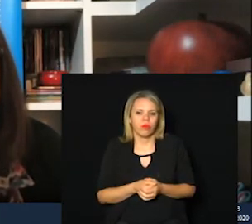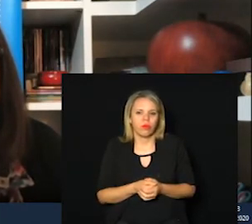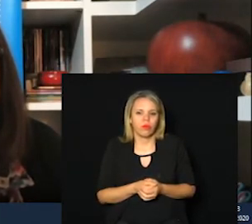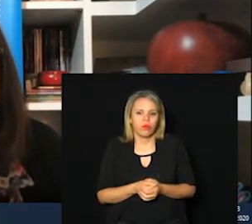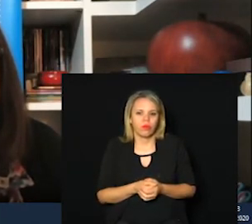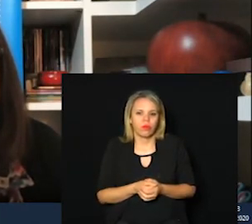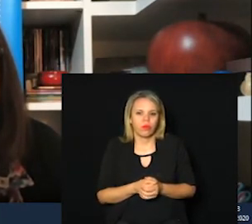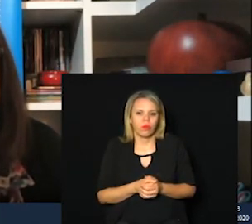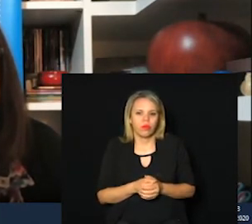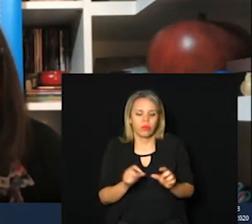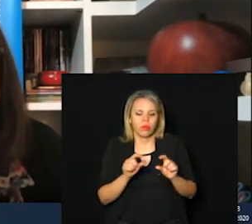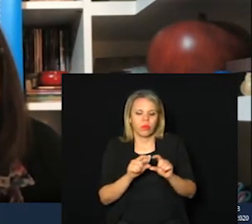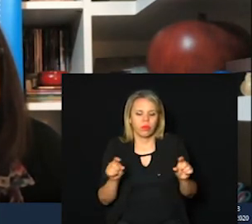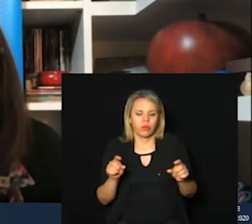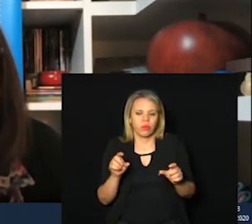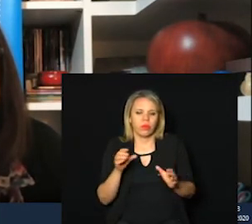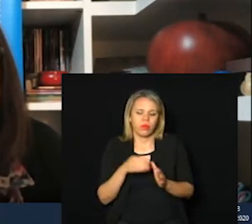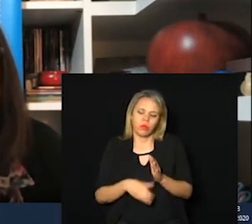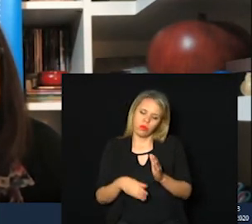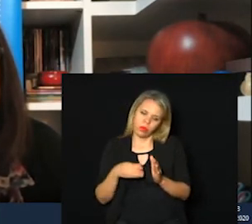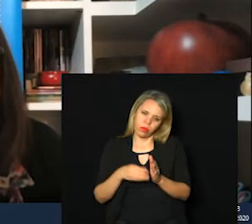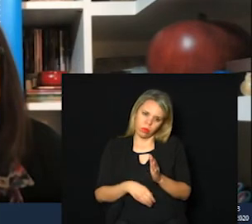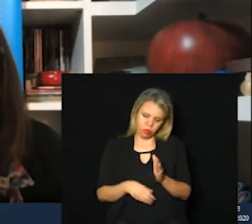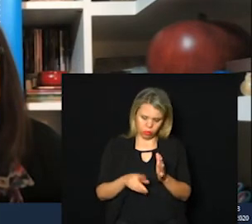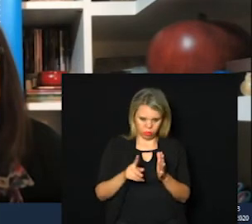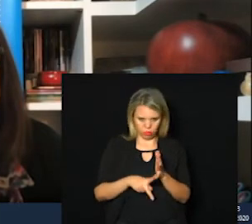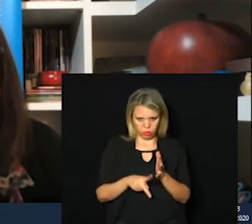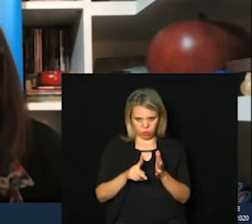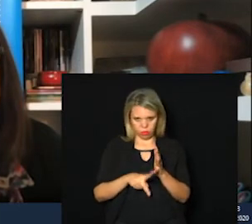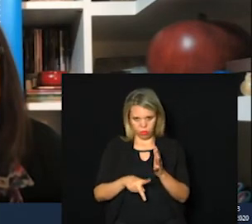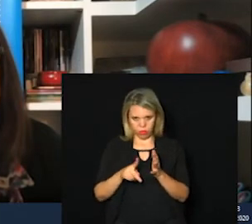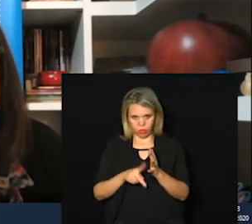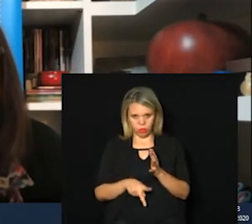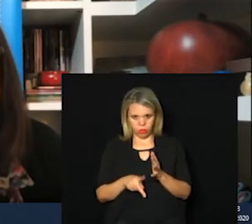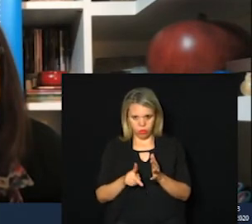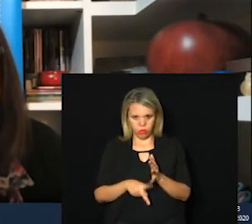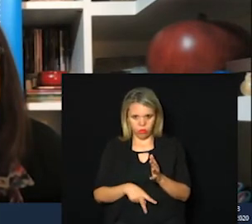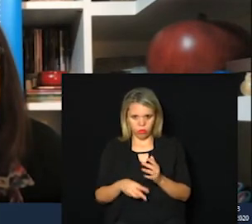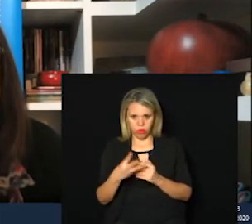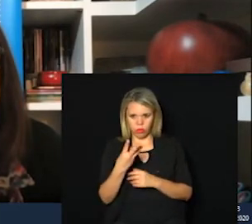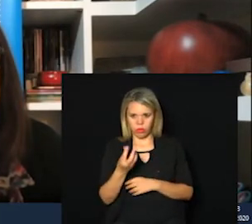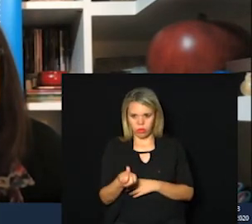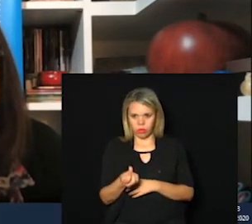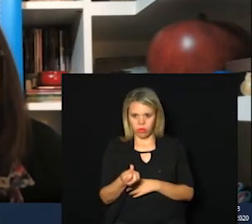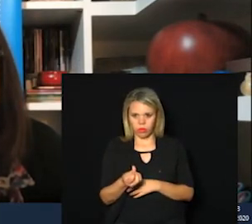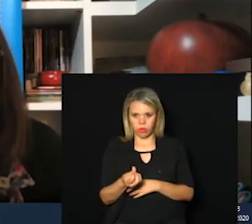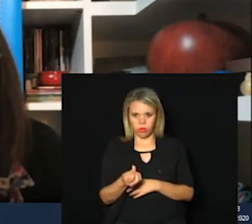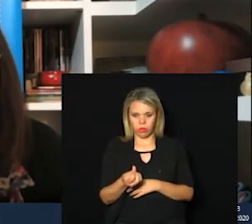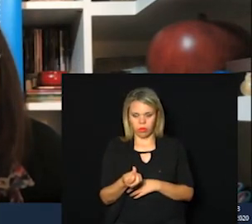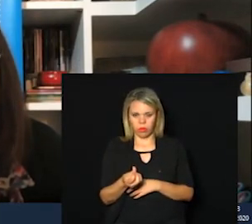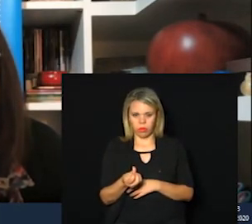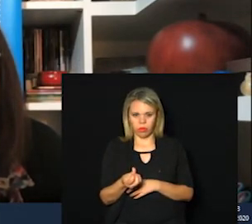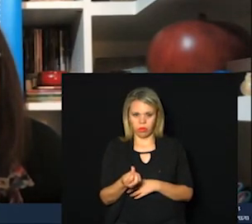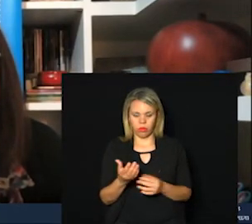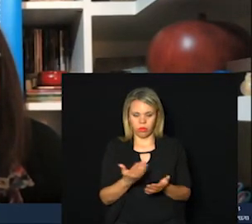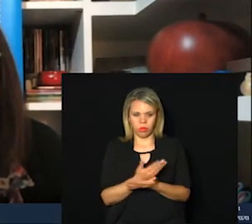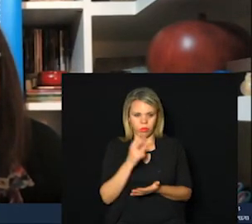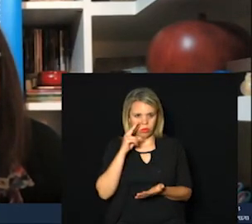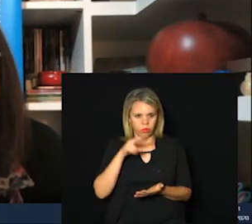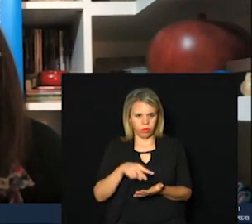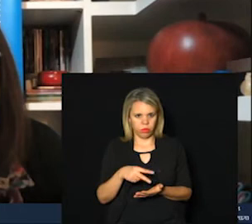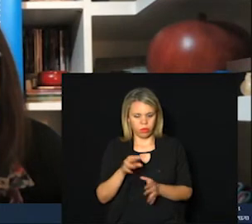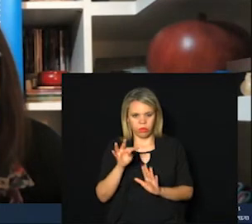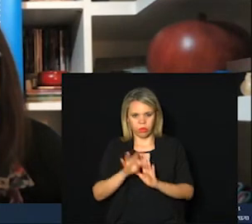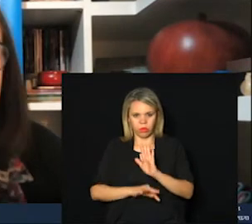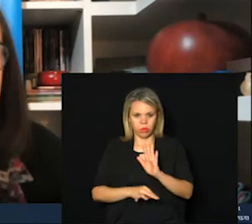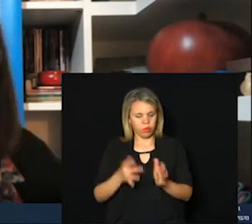Nesse trecho desse capítulo, na página 36... para quem está com o livro ali, tem um texto que